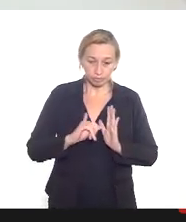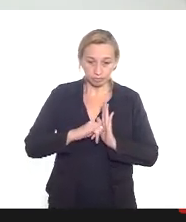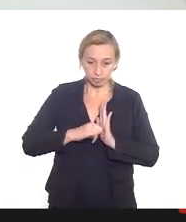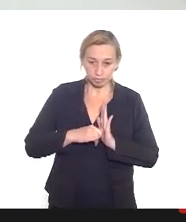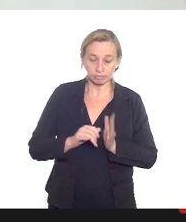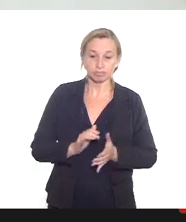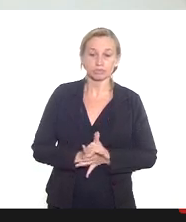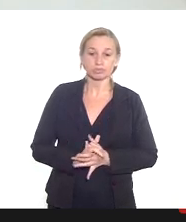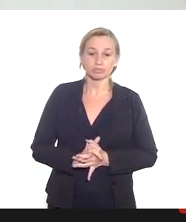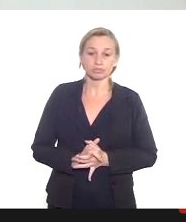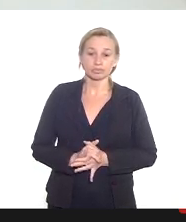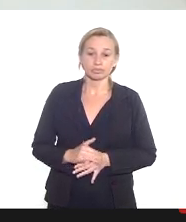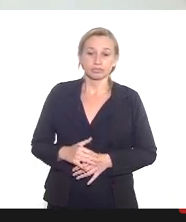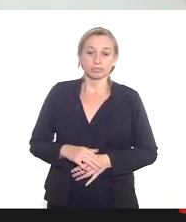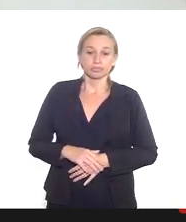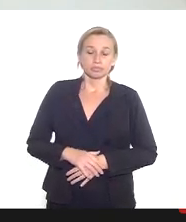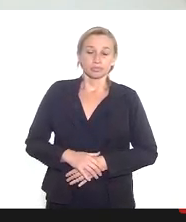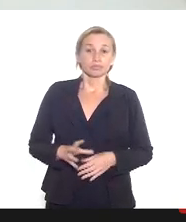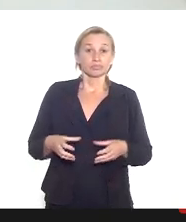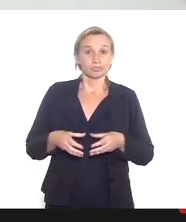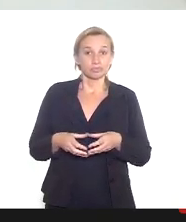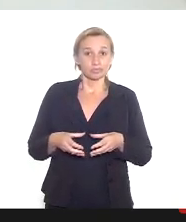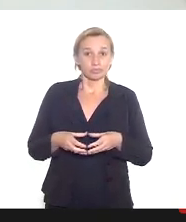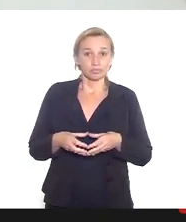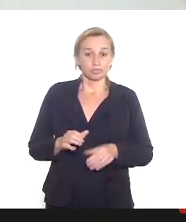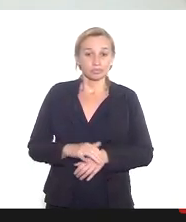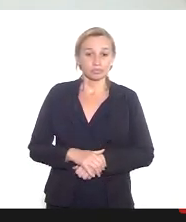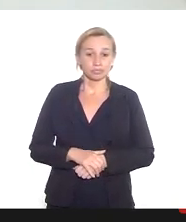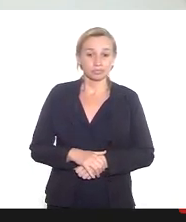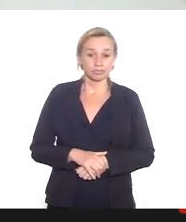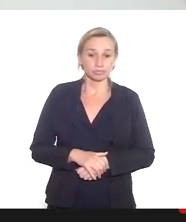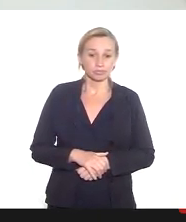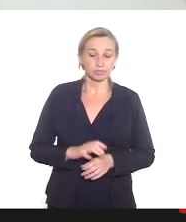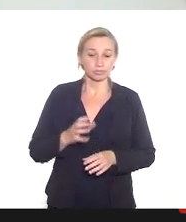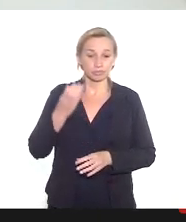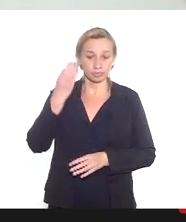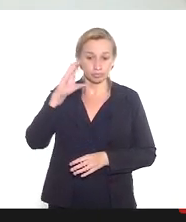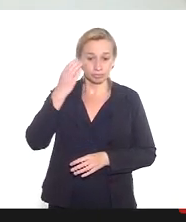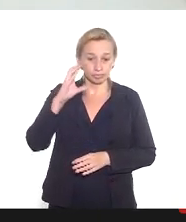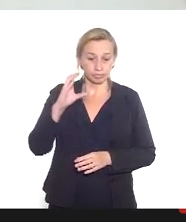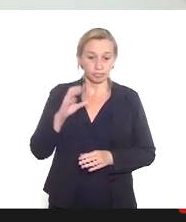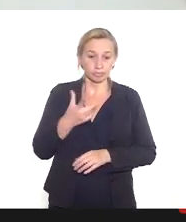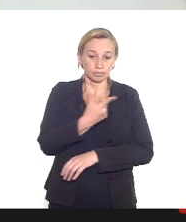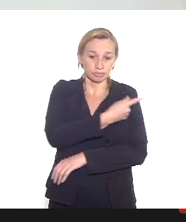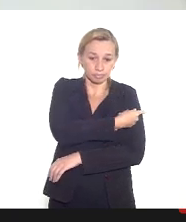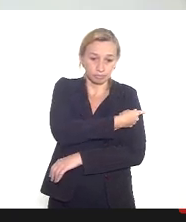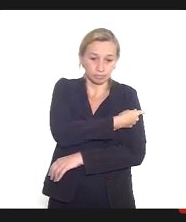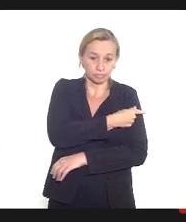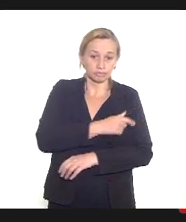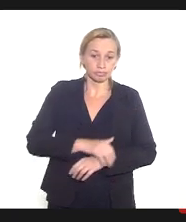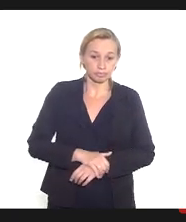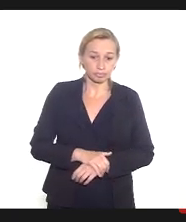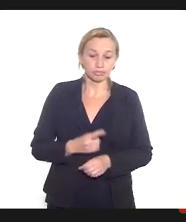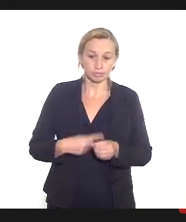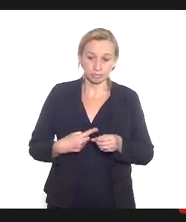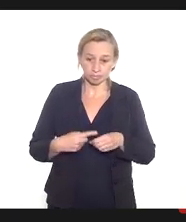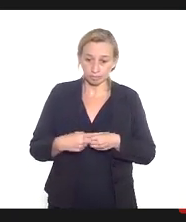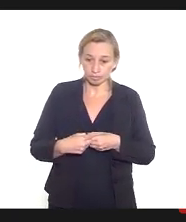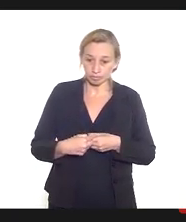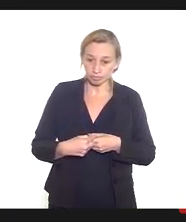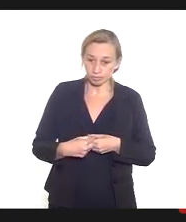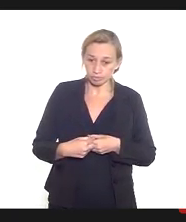Oficial sobre aparecer da da comissão do comitê científico sobre a vacinação do Diário Oficial Municipal